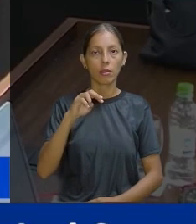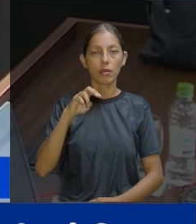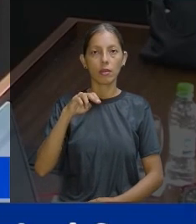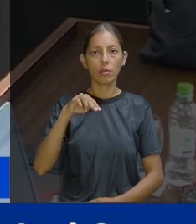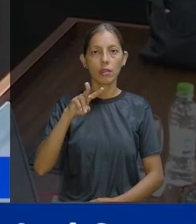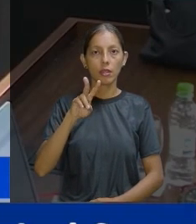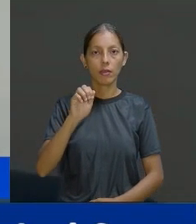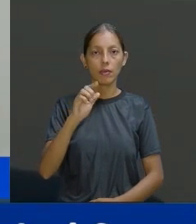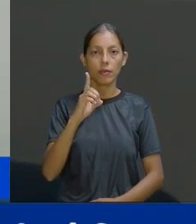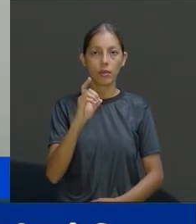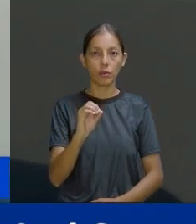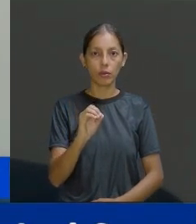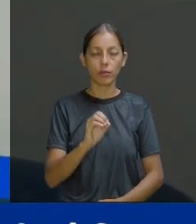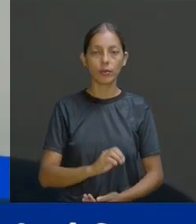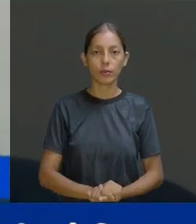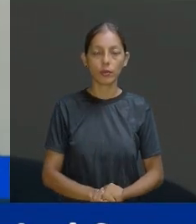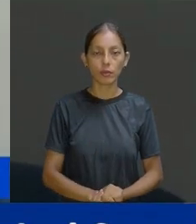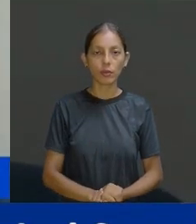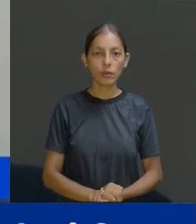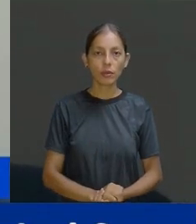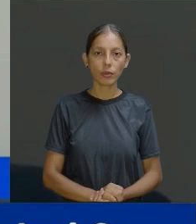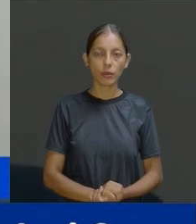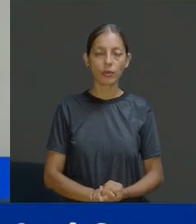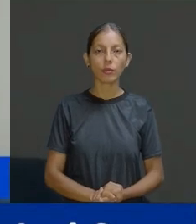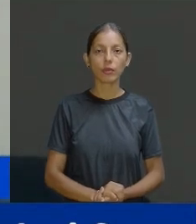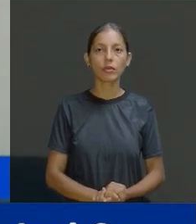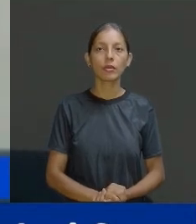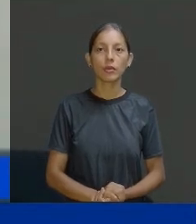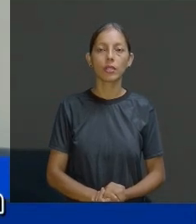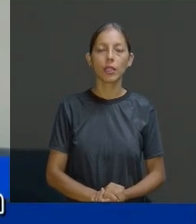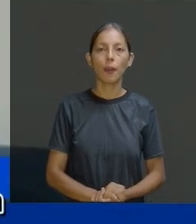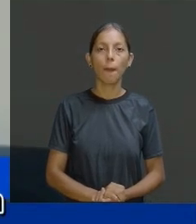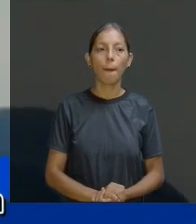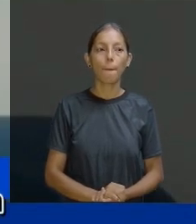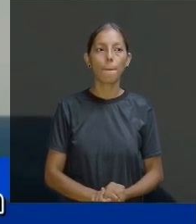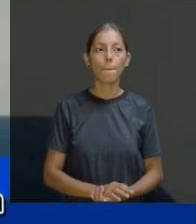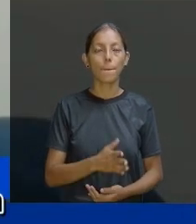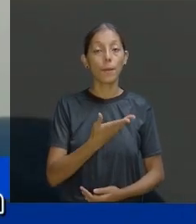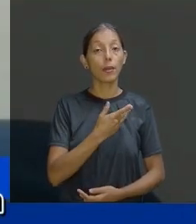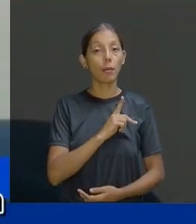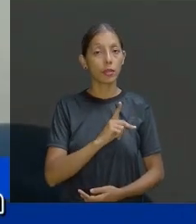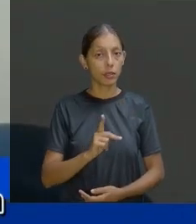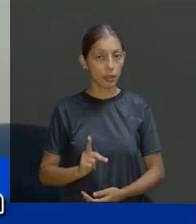presidente, eminentes pares, doutor Procurador Regional, senhor presidente,